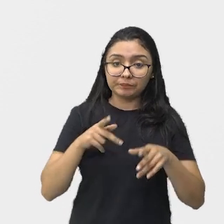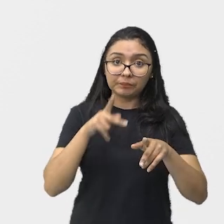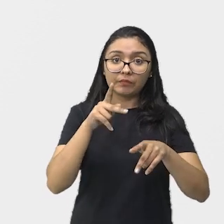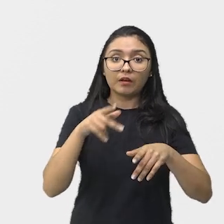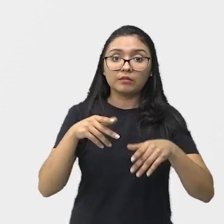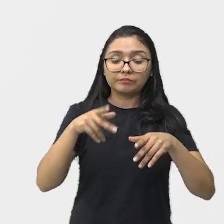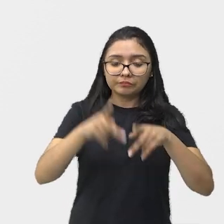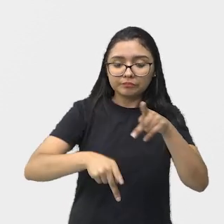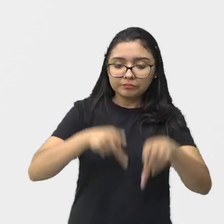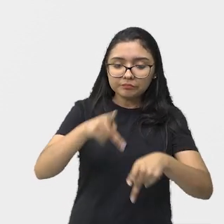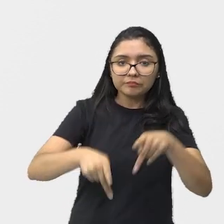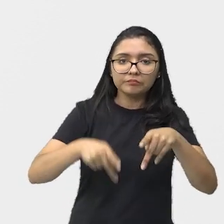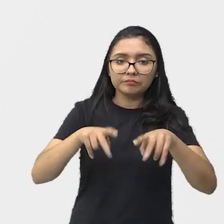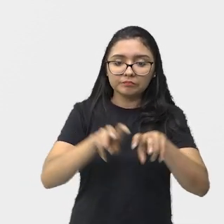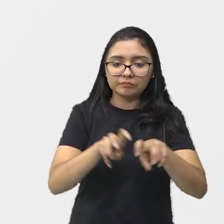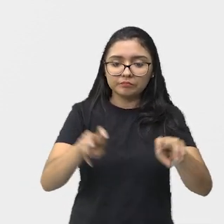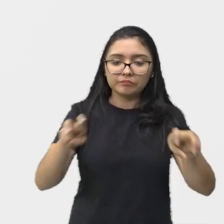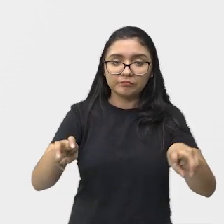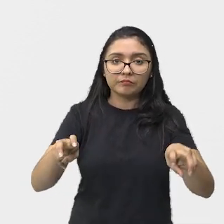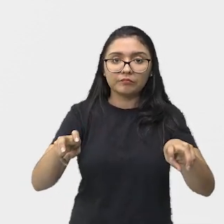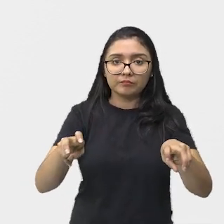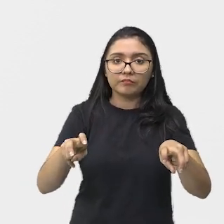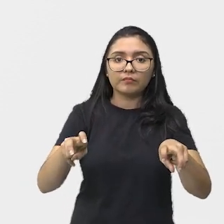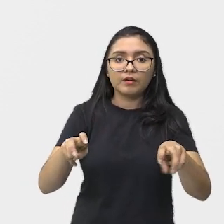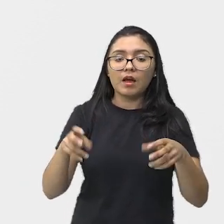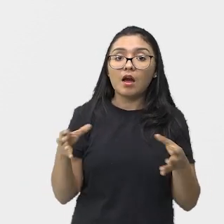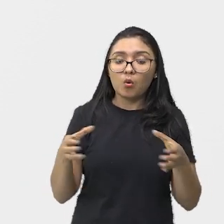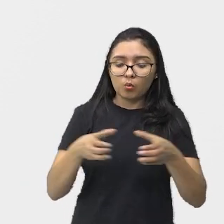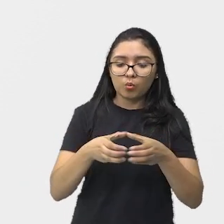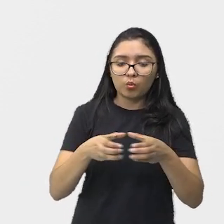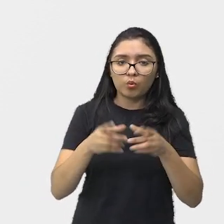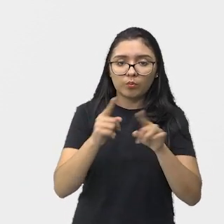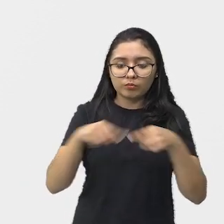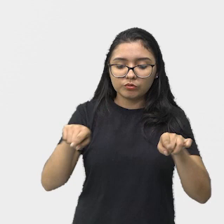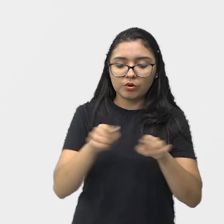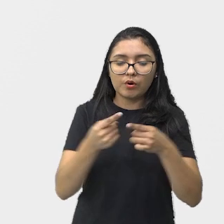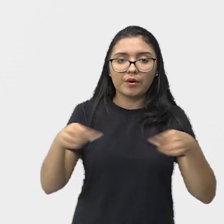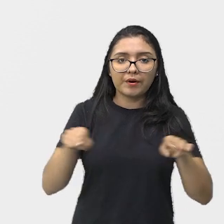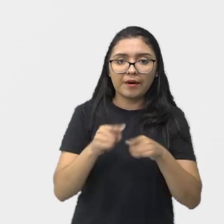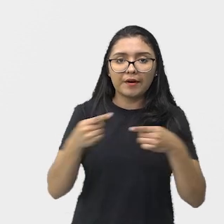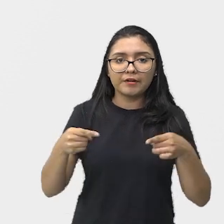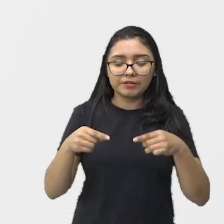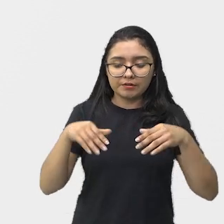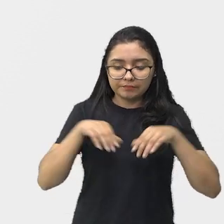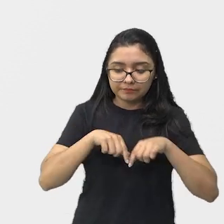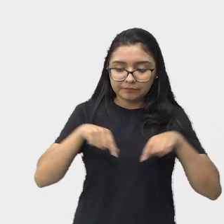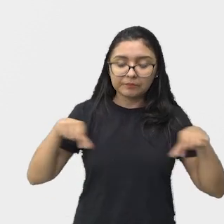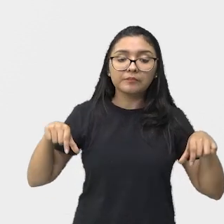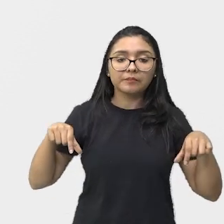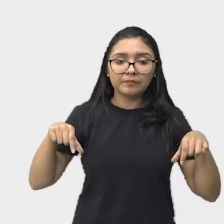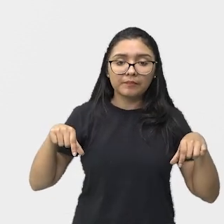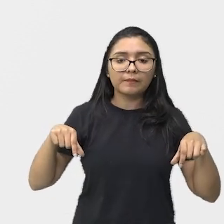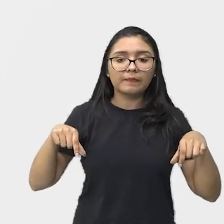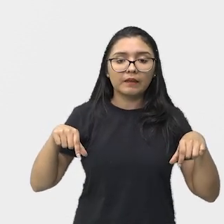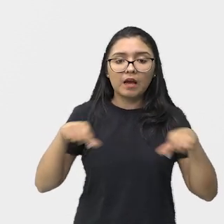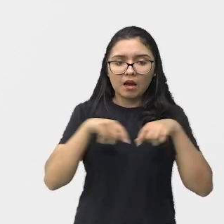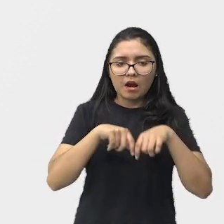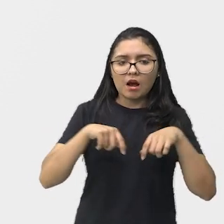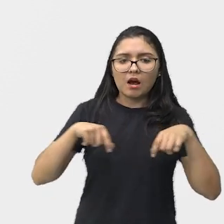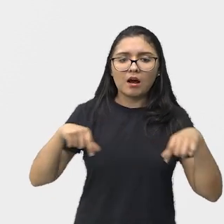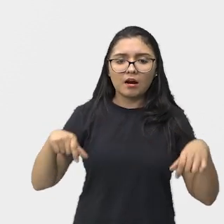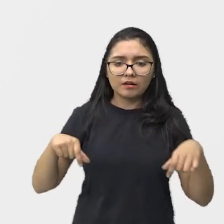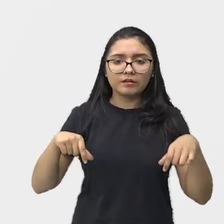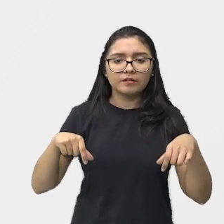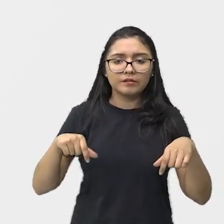da orquestra, cenário e proscênio, tá? A plateia era formada por bancos de madeiras que